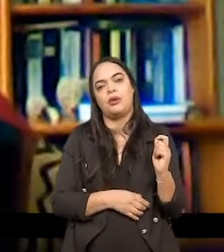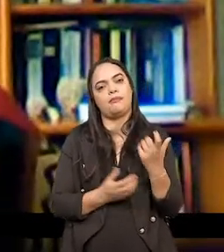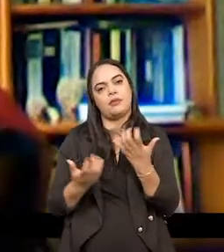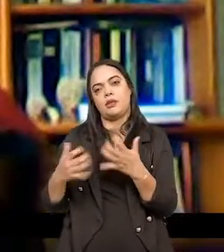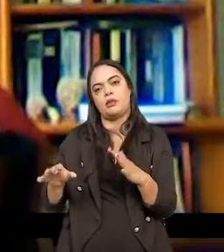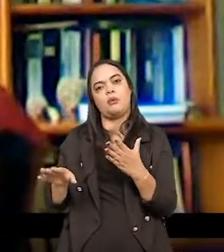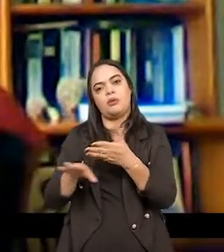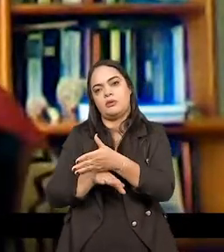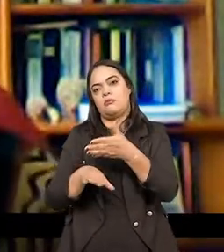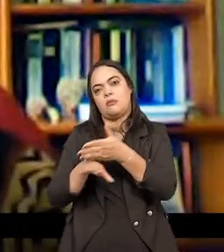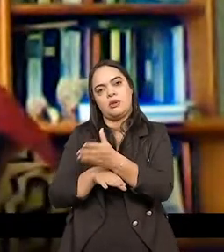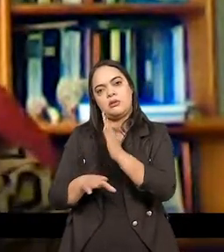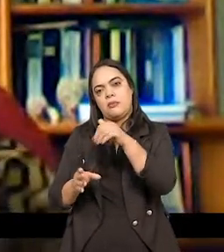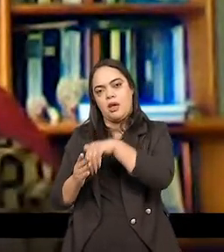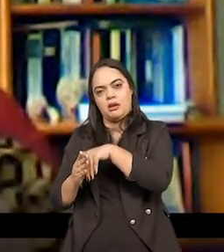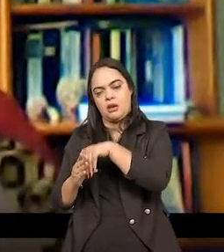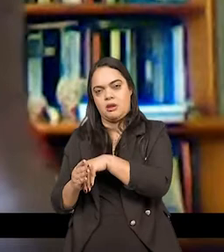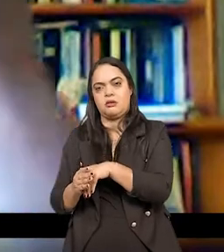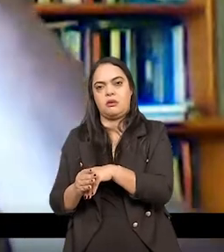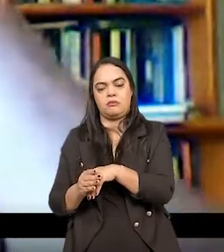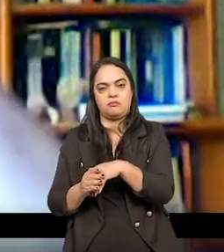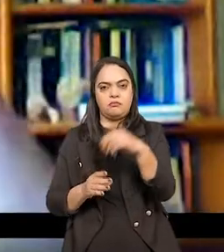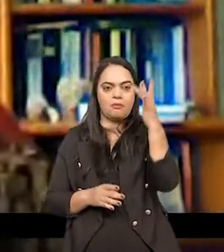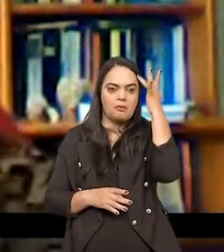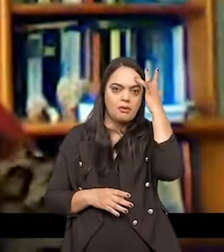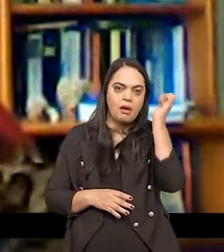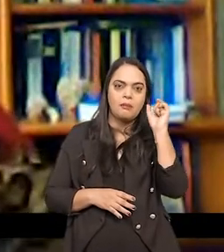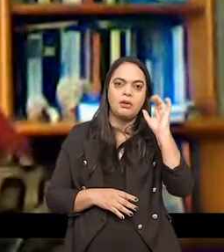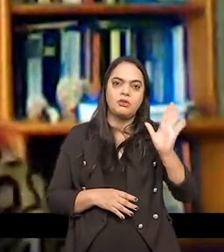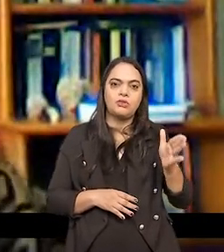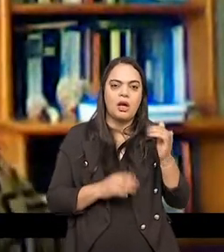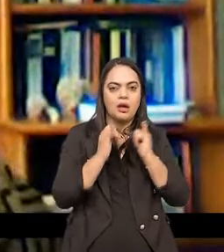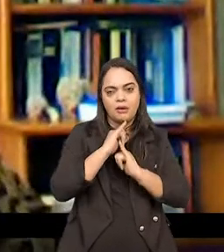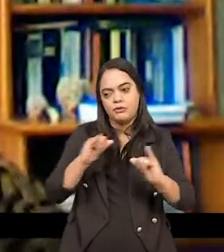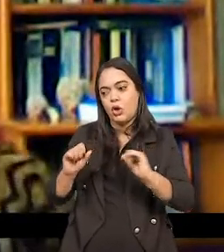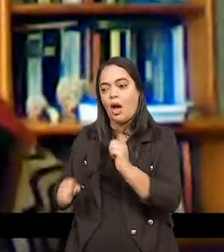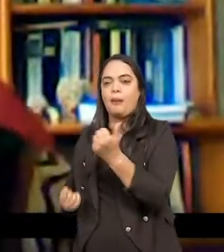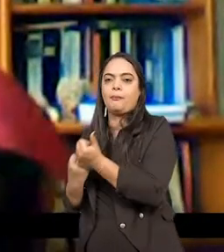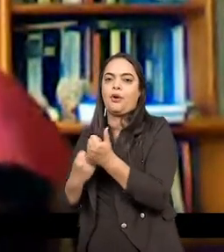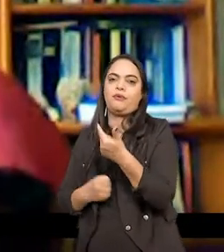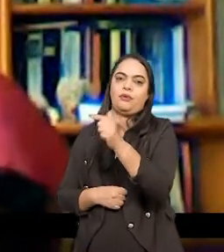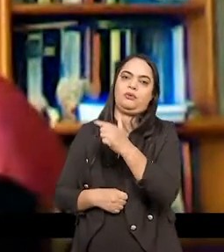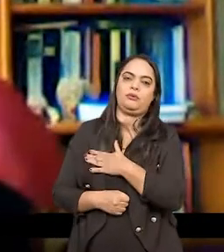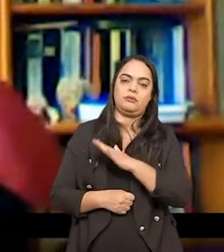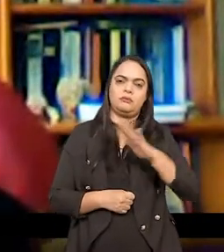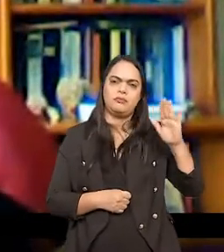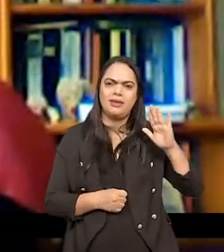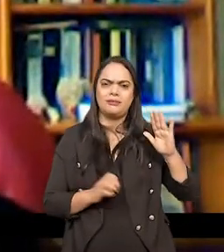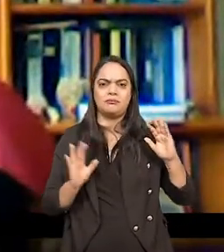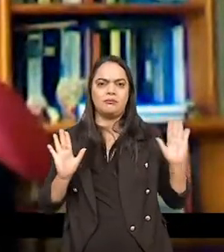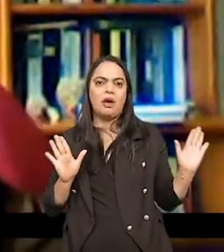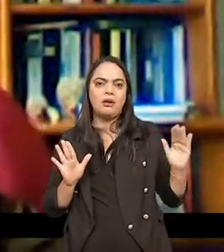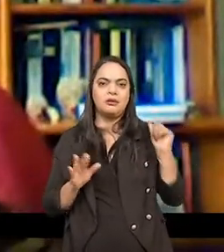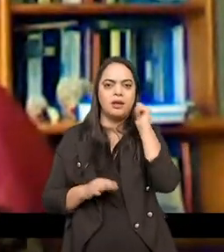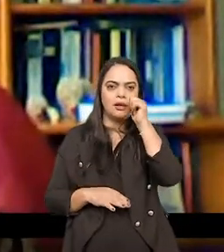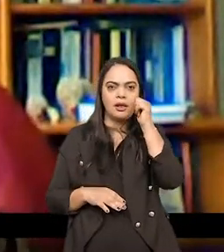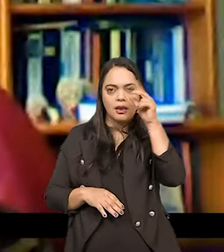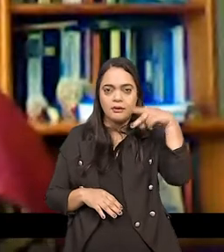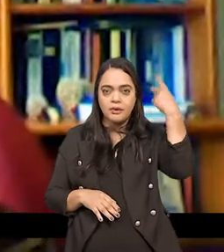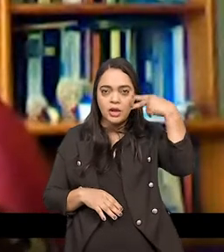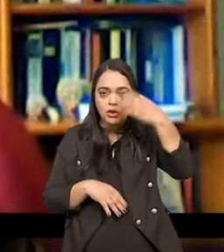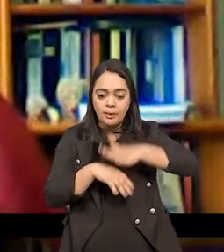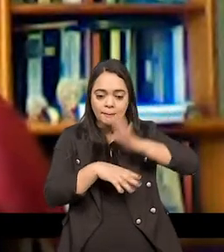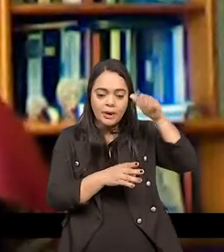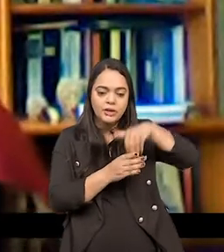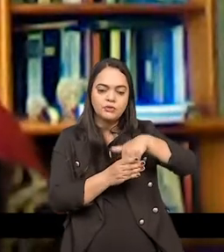num dia, e no outro dia já anunciou o apoio que ganhou, enfim, tá? Mas a vereadora mais votada da cidade